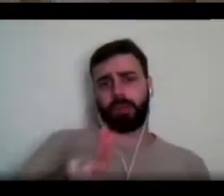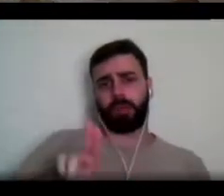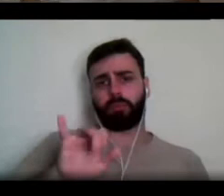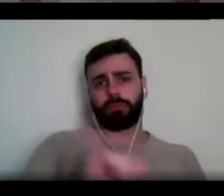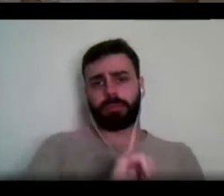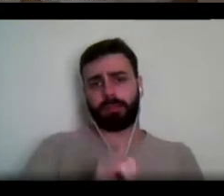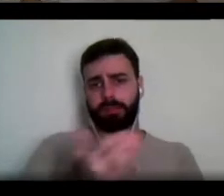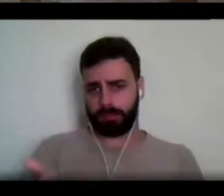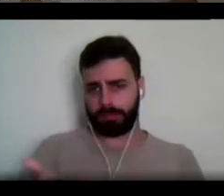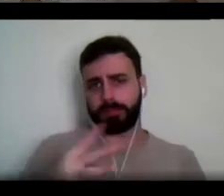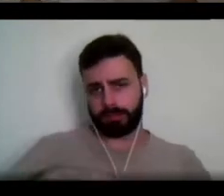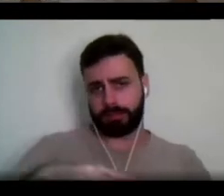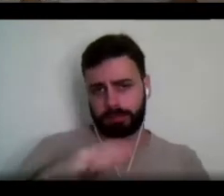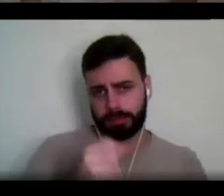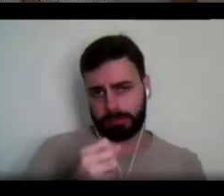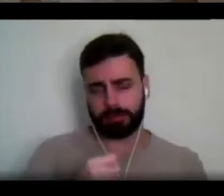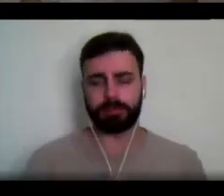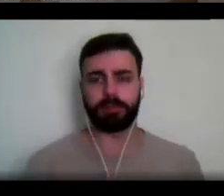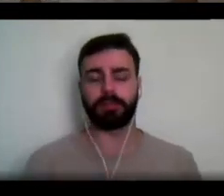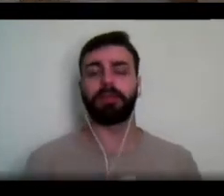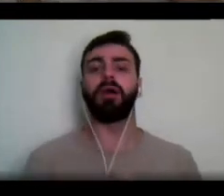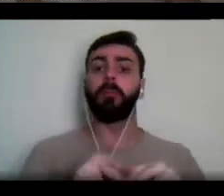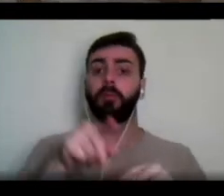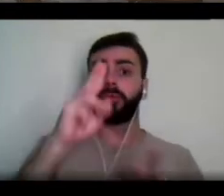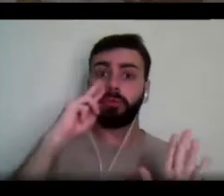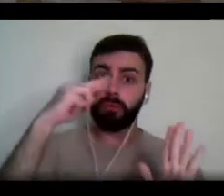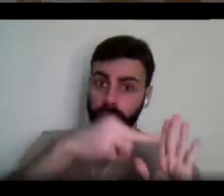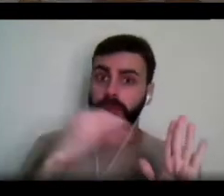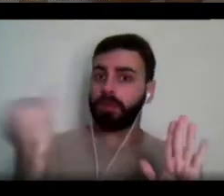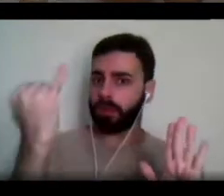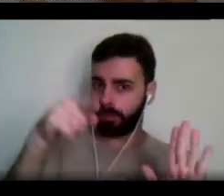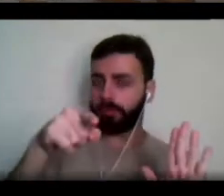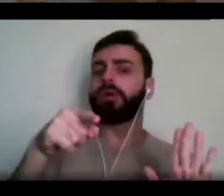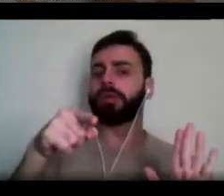mesma. Certo? Dá na mesma. Então, deem